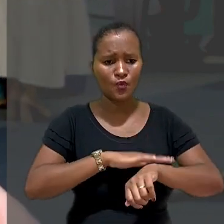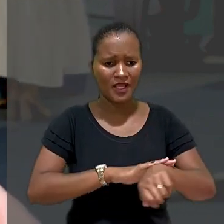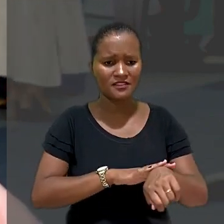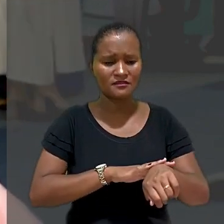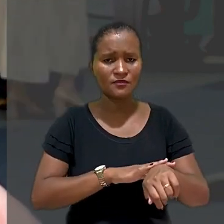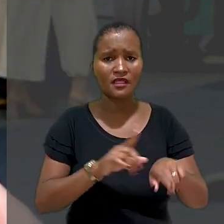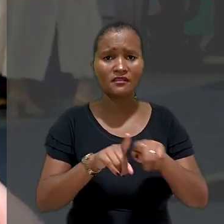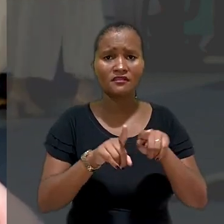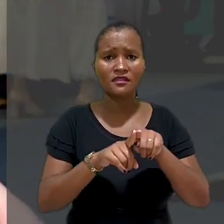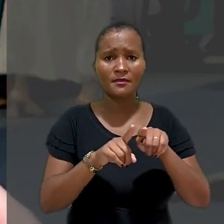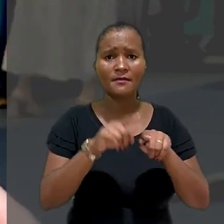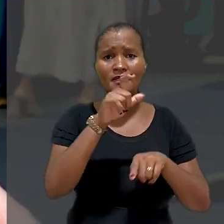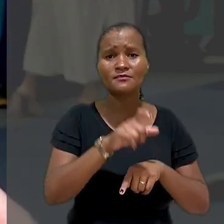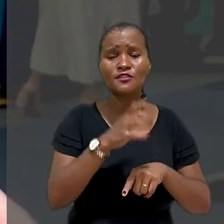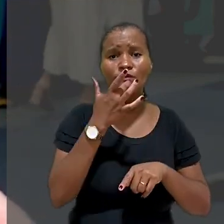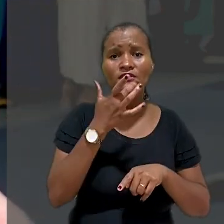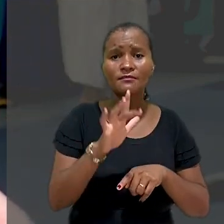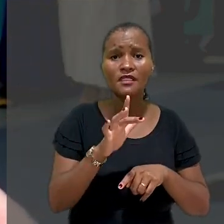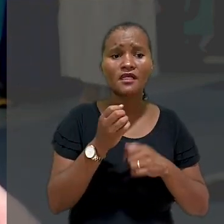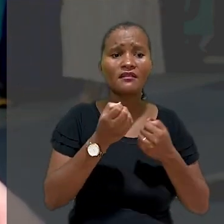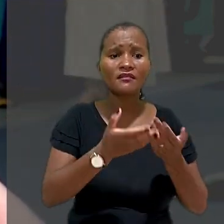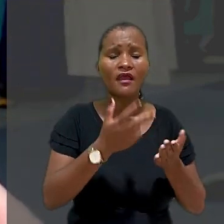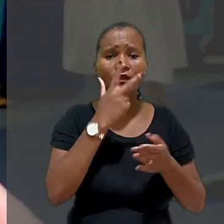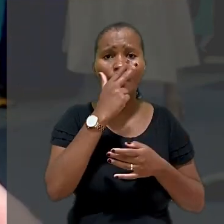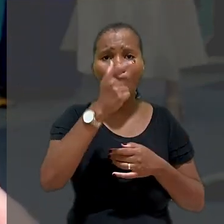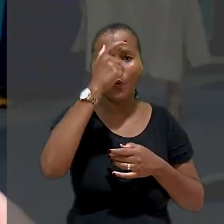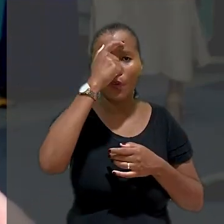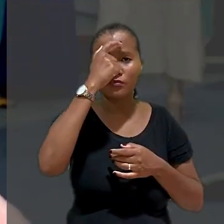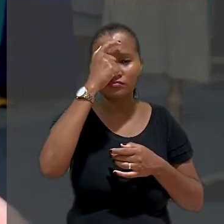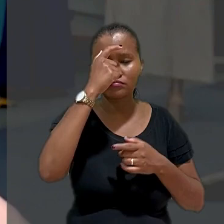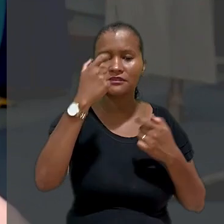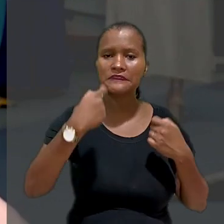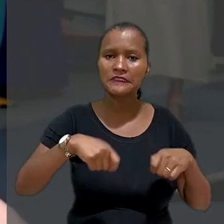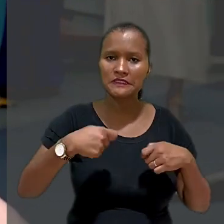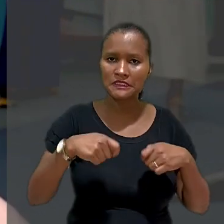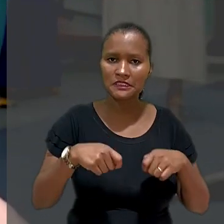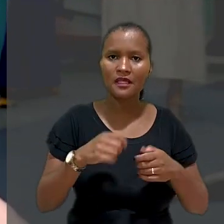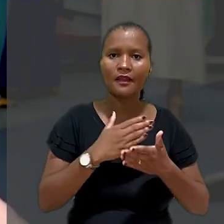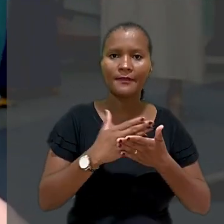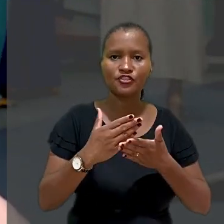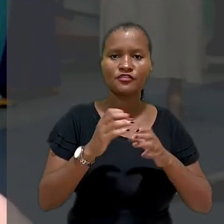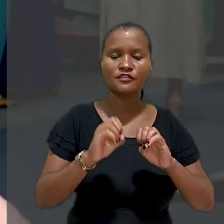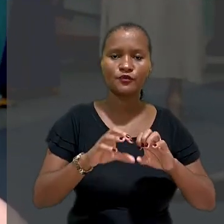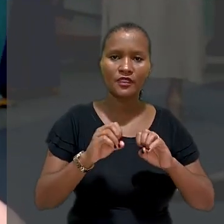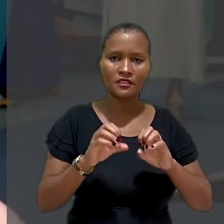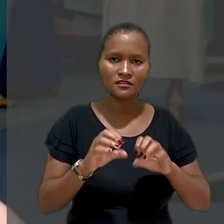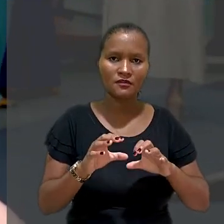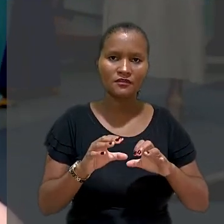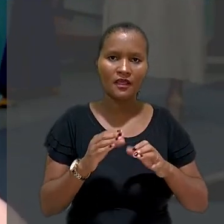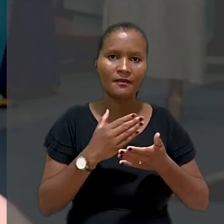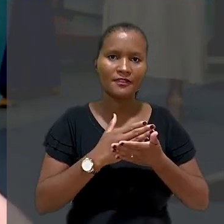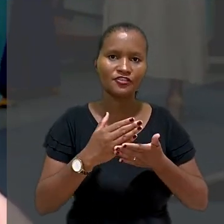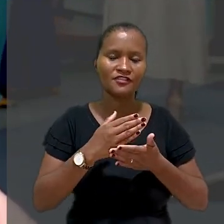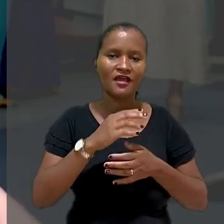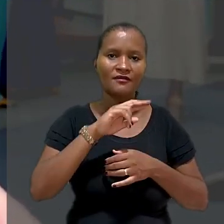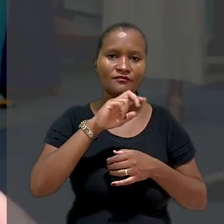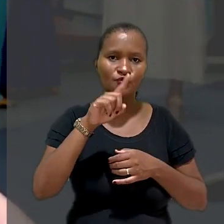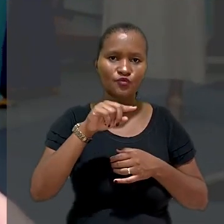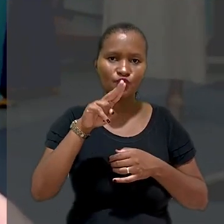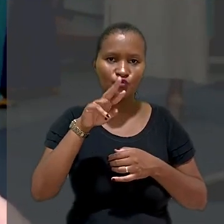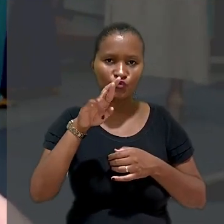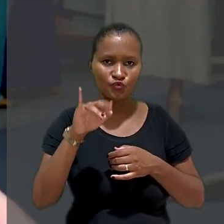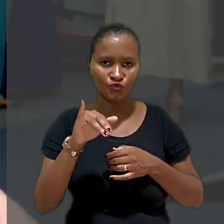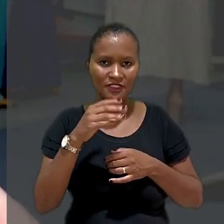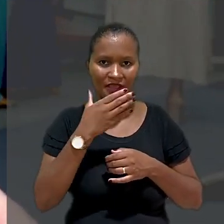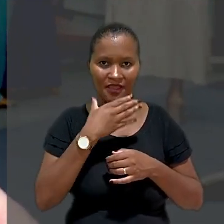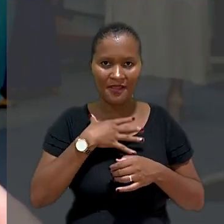acho que ele traz uma conscientização eh que é muito necessário a partir da educação Então a partir da zú a partir da filha